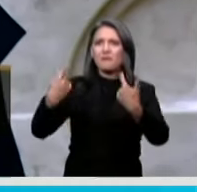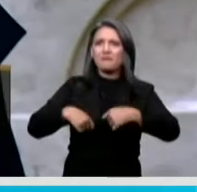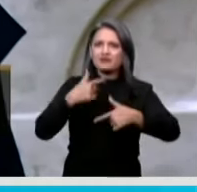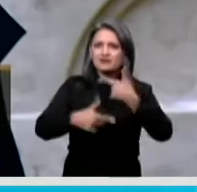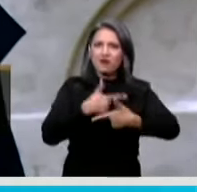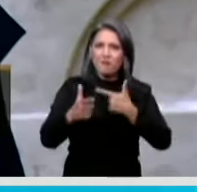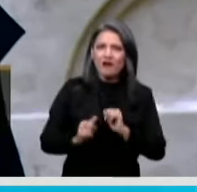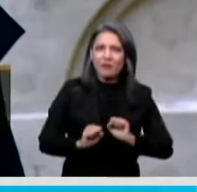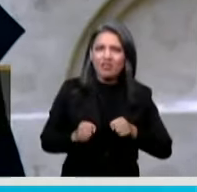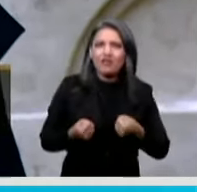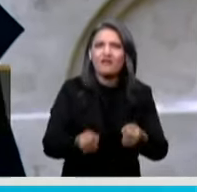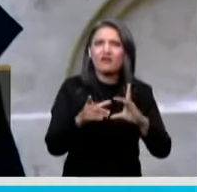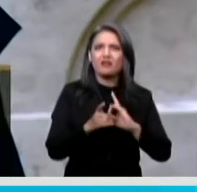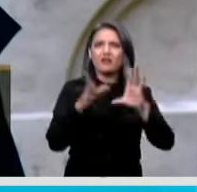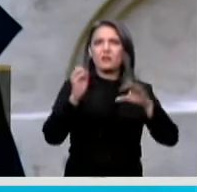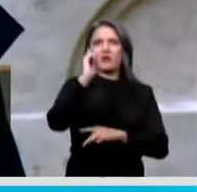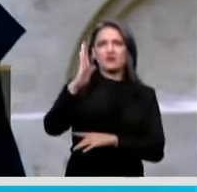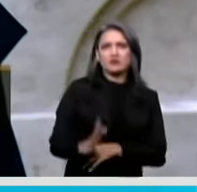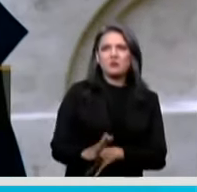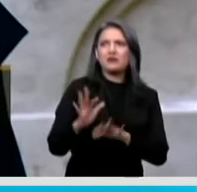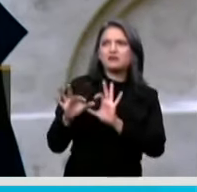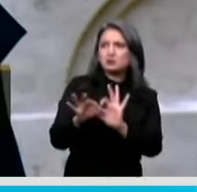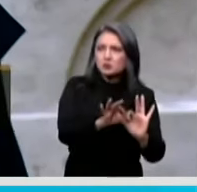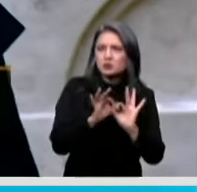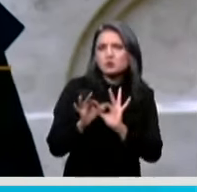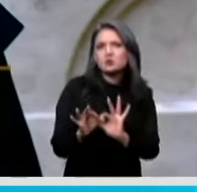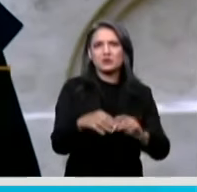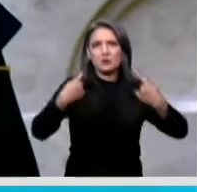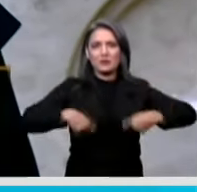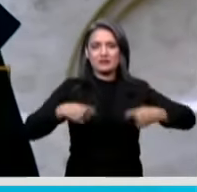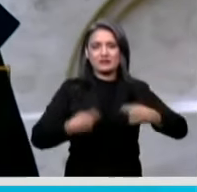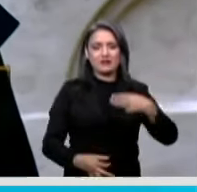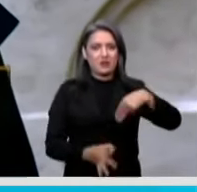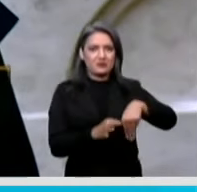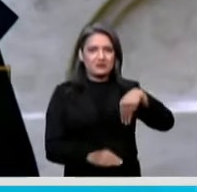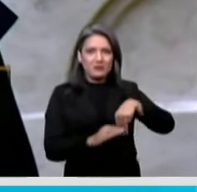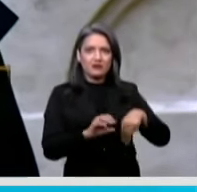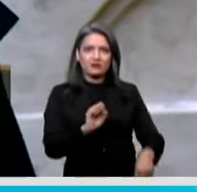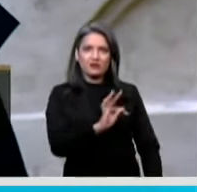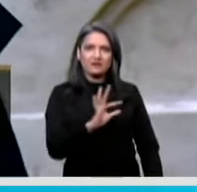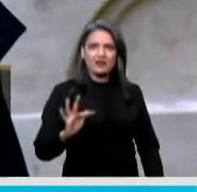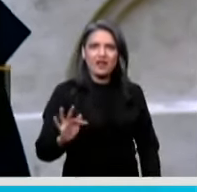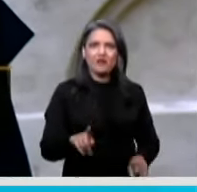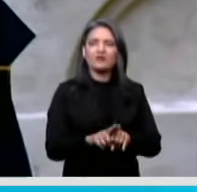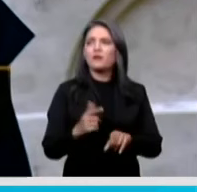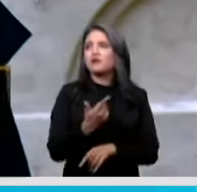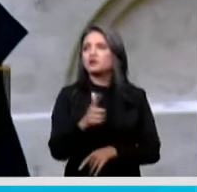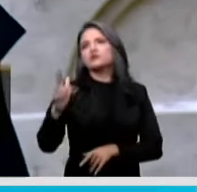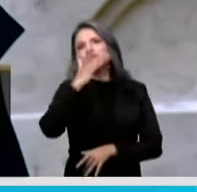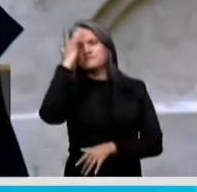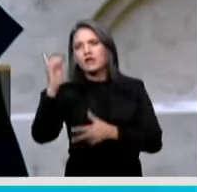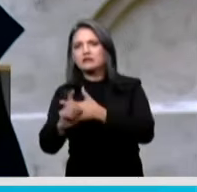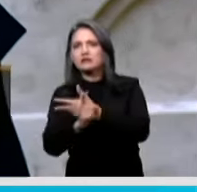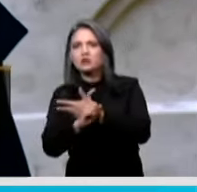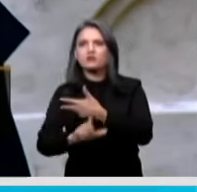impressões do discurso que acabamos de acompanhar do ministro Barroso e daqui a pouquinho a gente volta para lá pro STF quer começar Diego por favor vamos lá BR eh